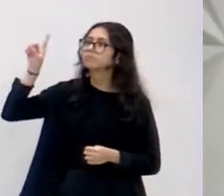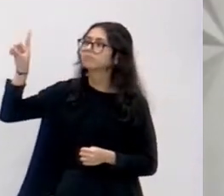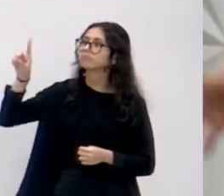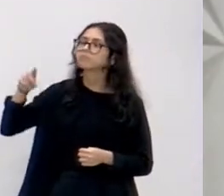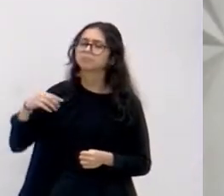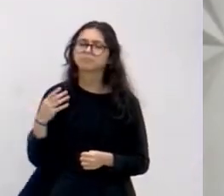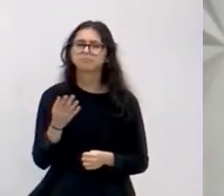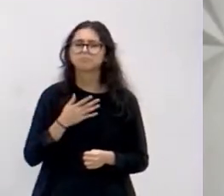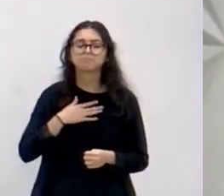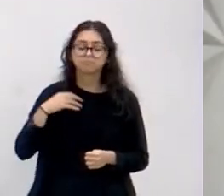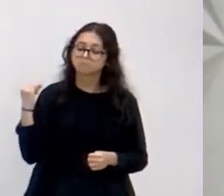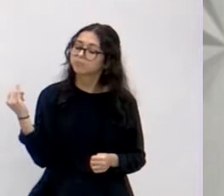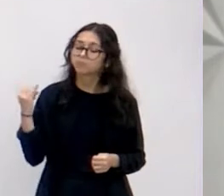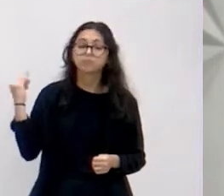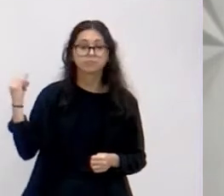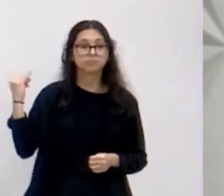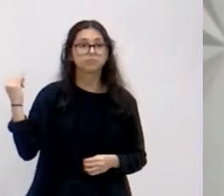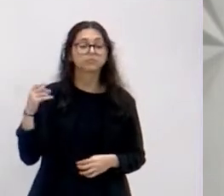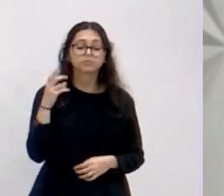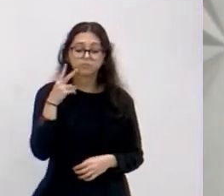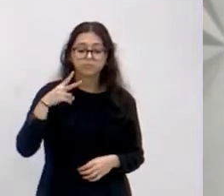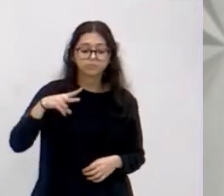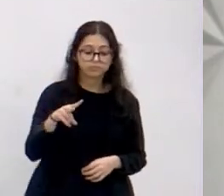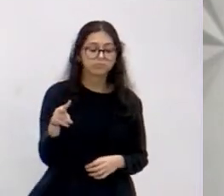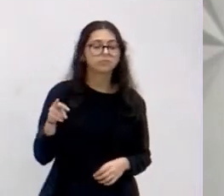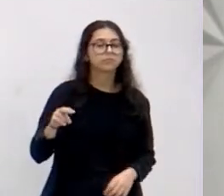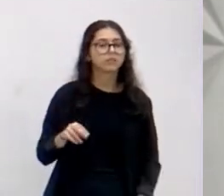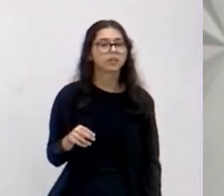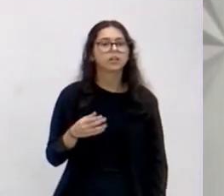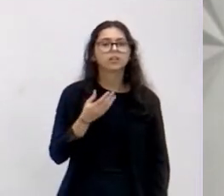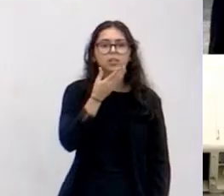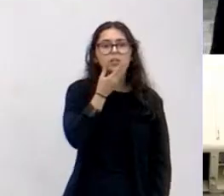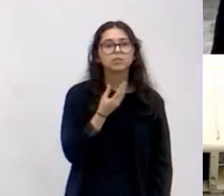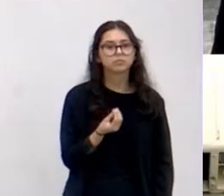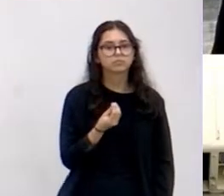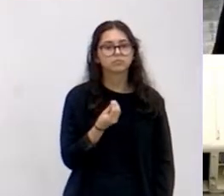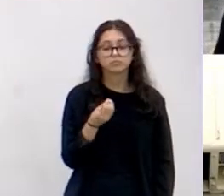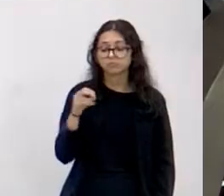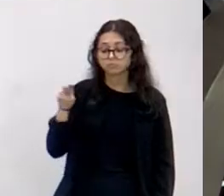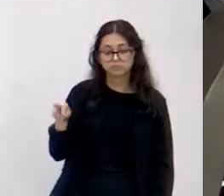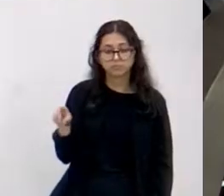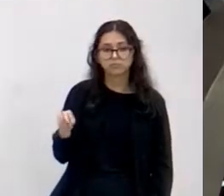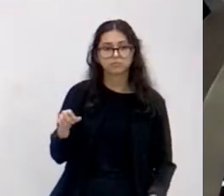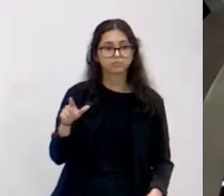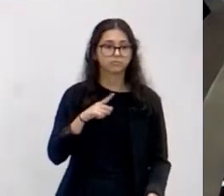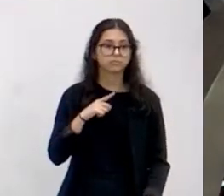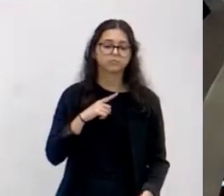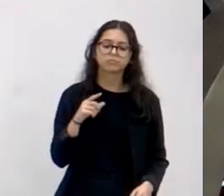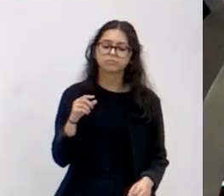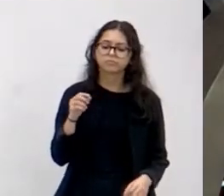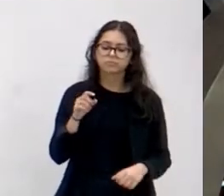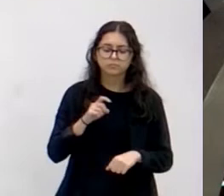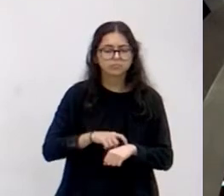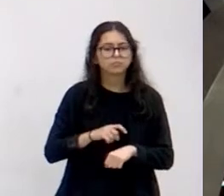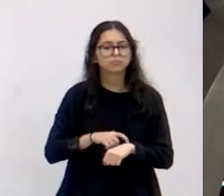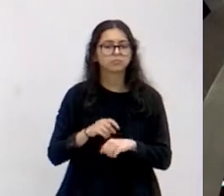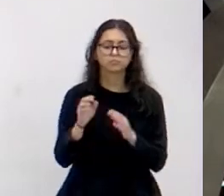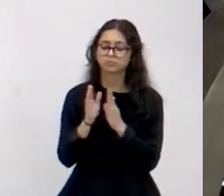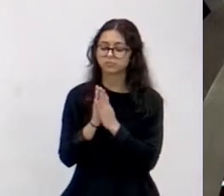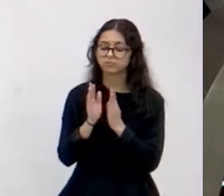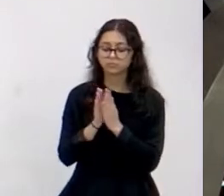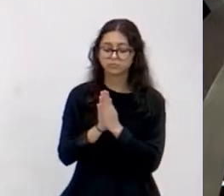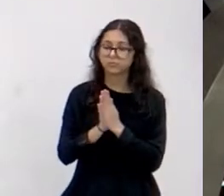É extraordinário perceber que o mesmo homem pode ter momentos de oração Marcados pelo